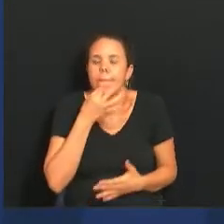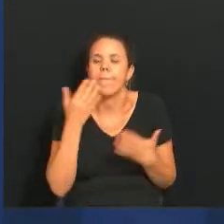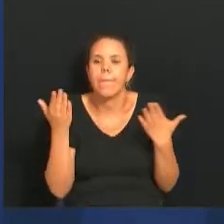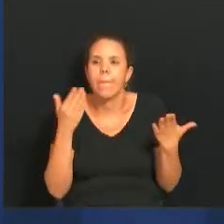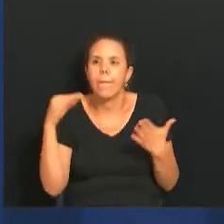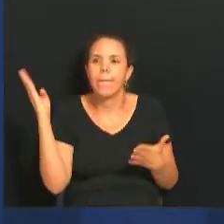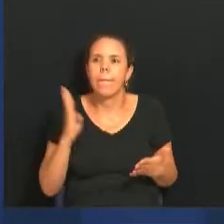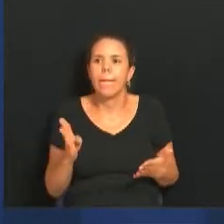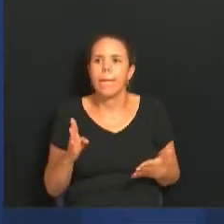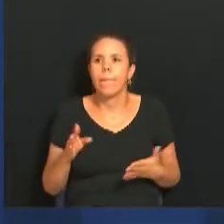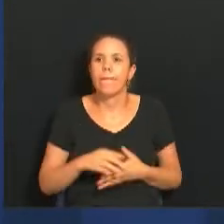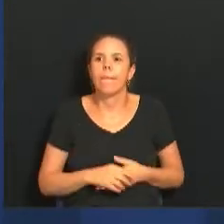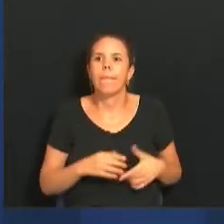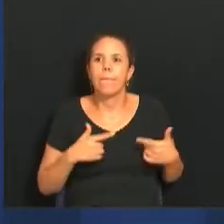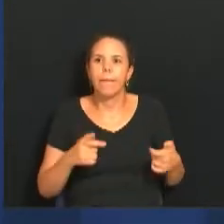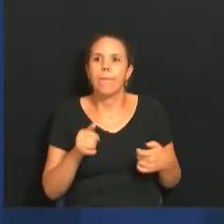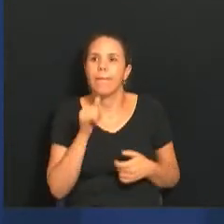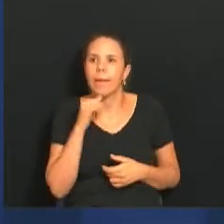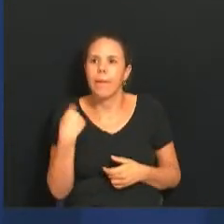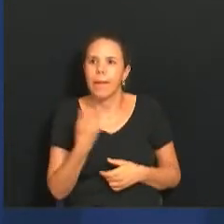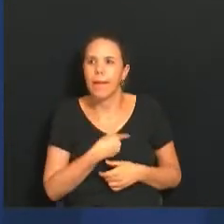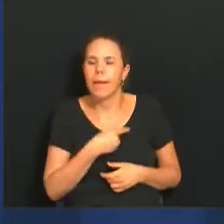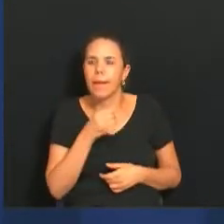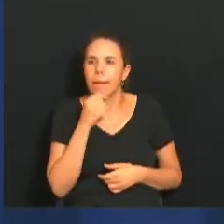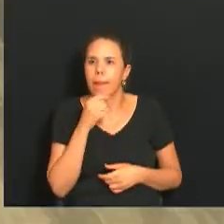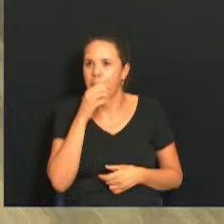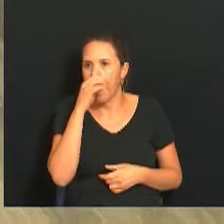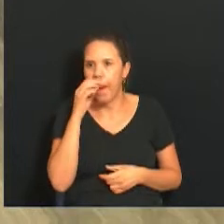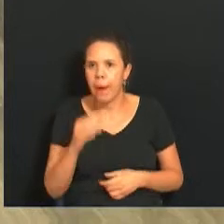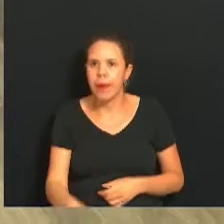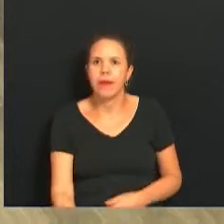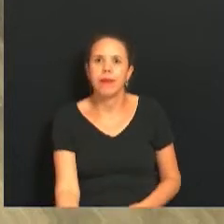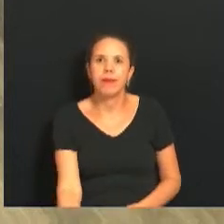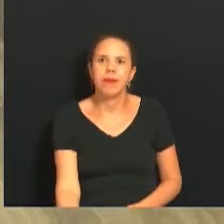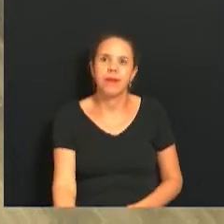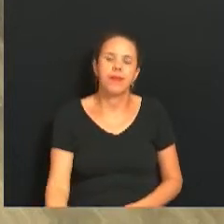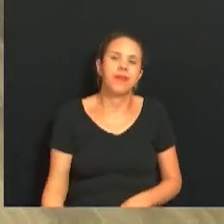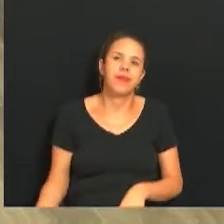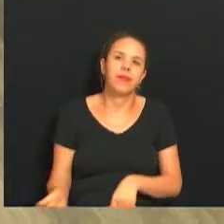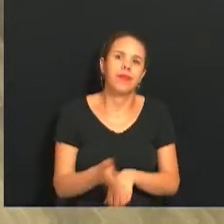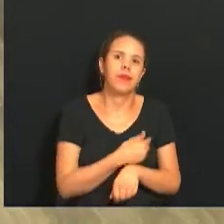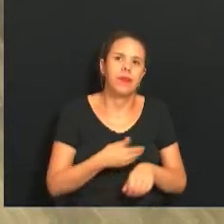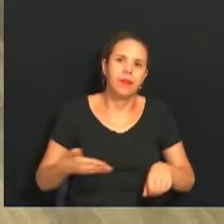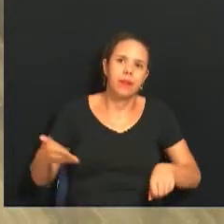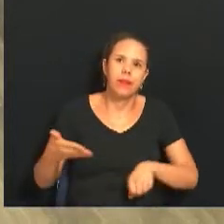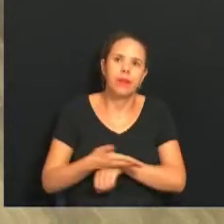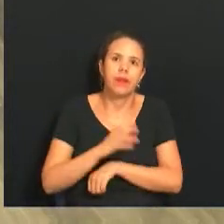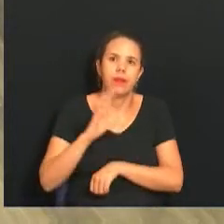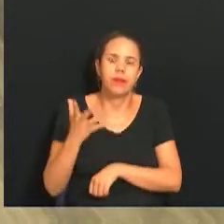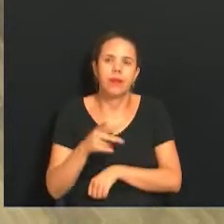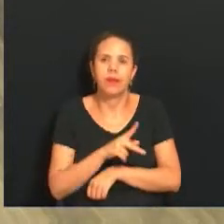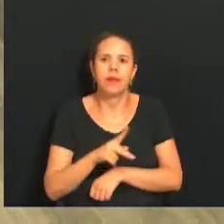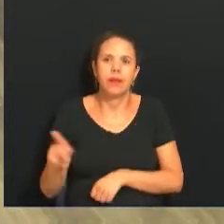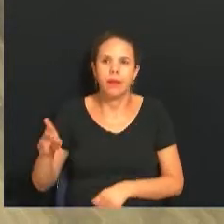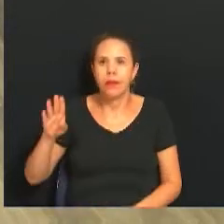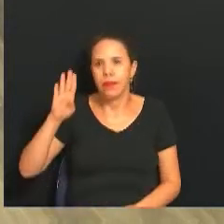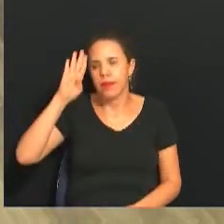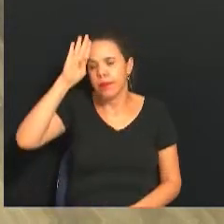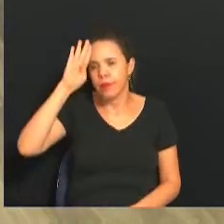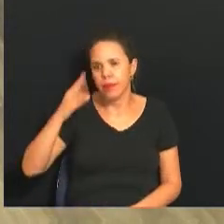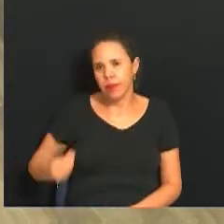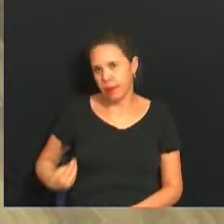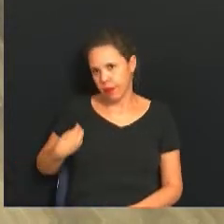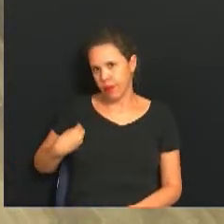Brasil nesta guerra? Porque se nós pegarmos um pouco antes da invasão que aconteceu, o presidente Bolsonaro ele estava